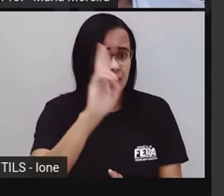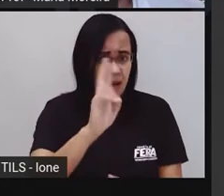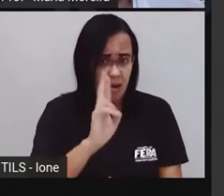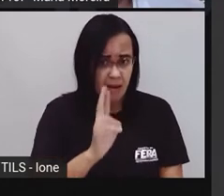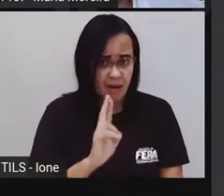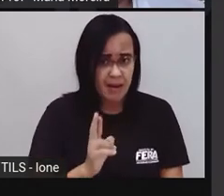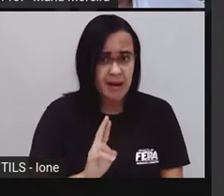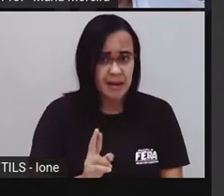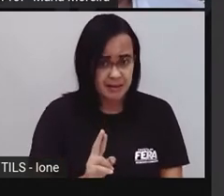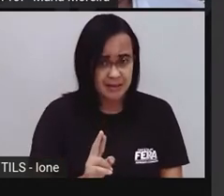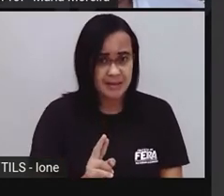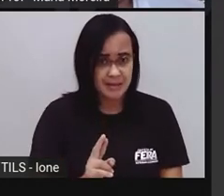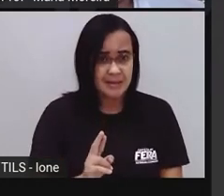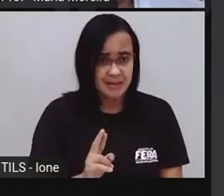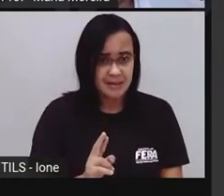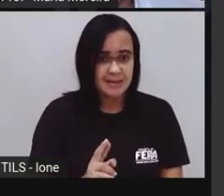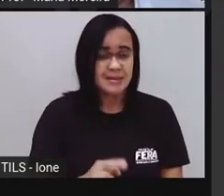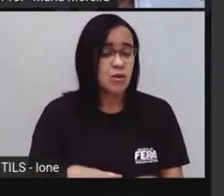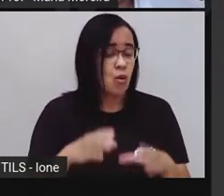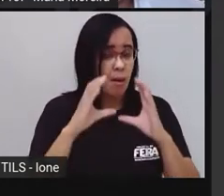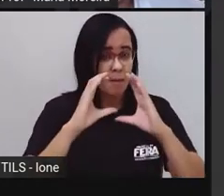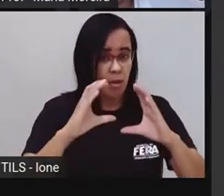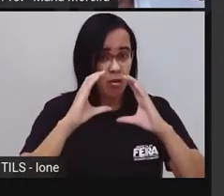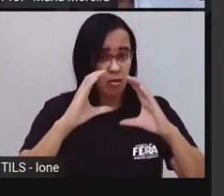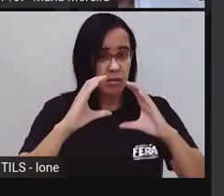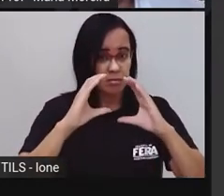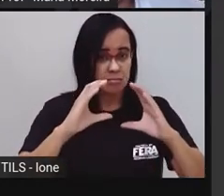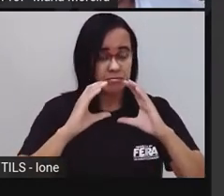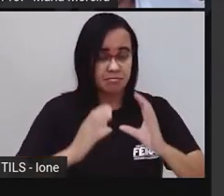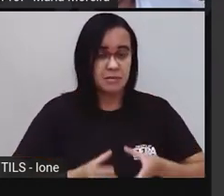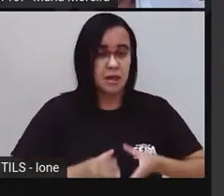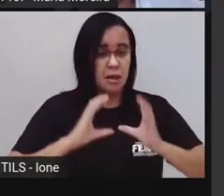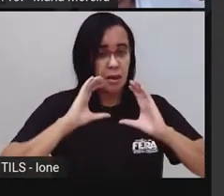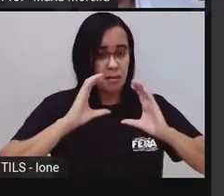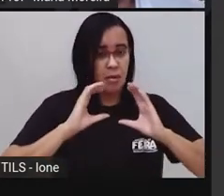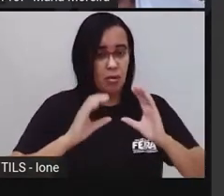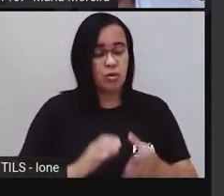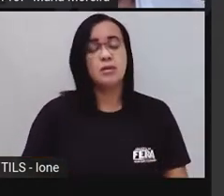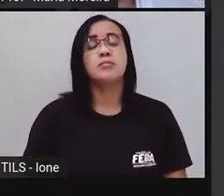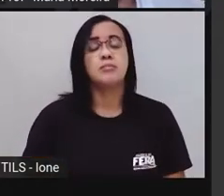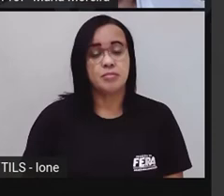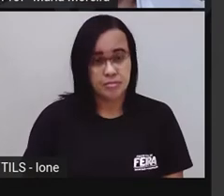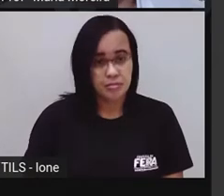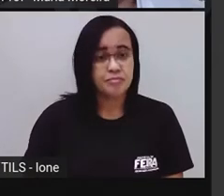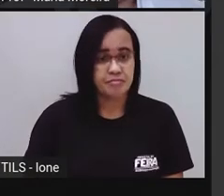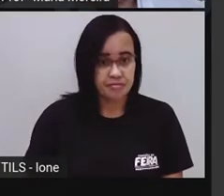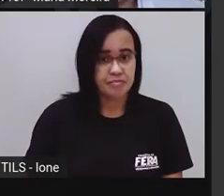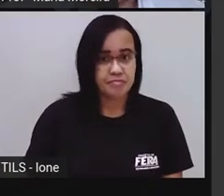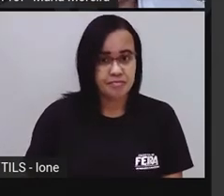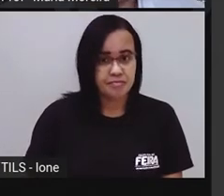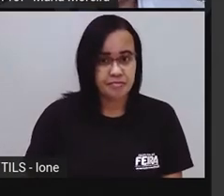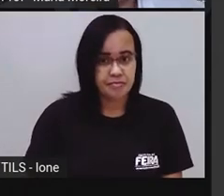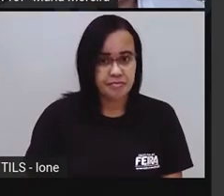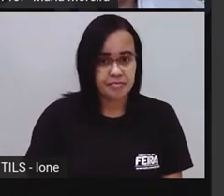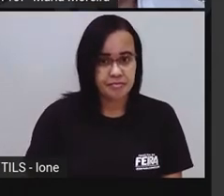ó ele gastou r$ 30 com a bola 10 20 ó